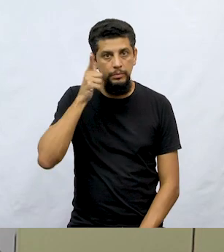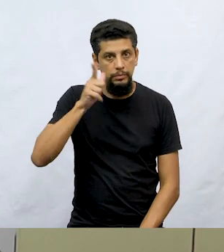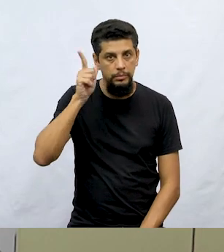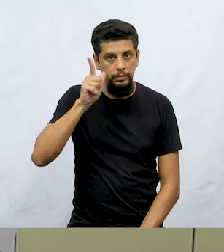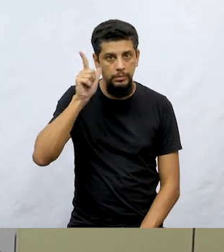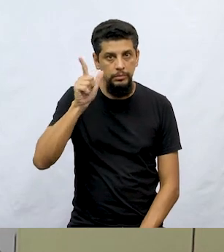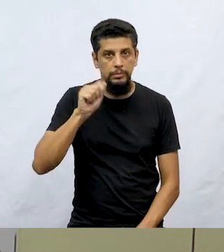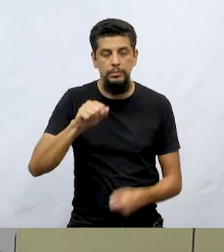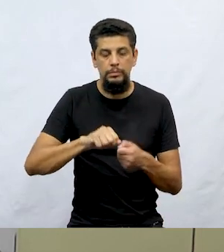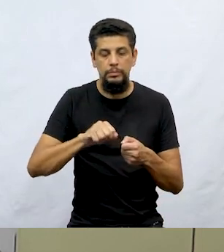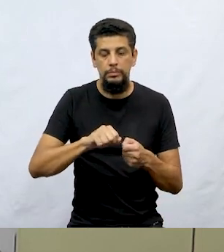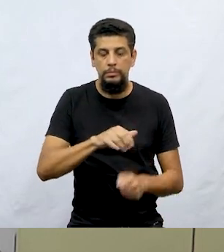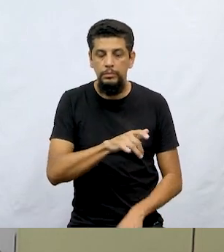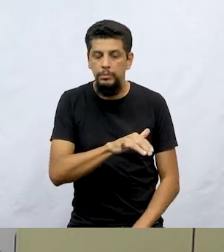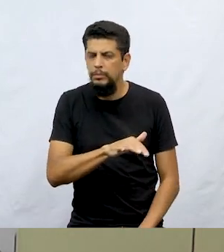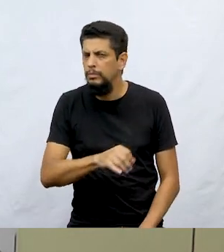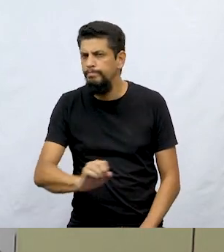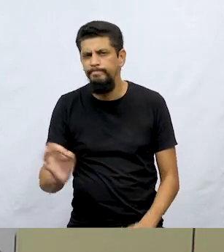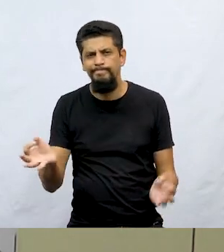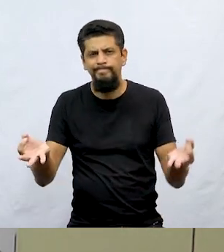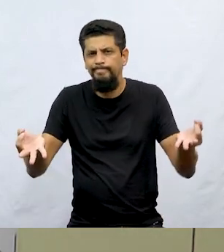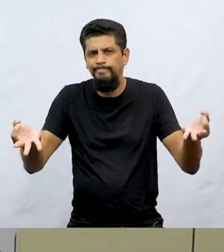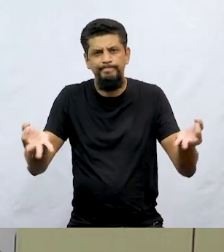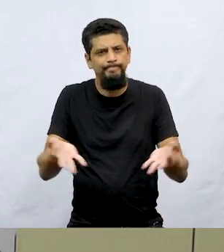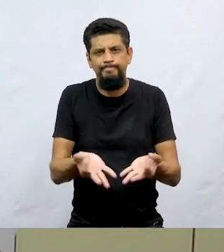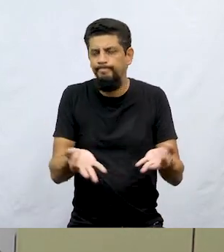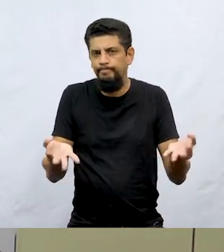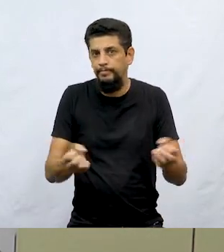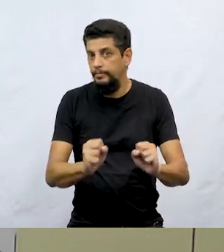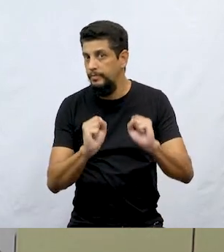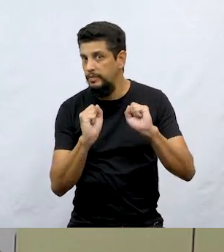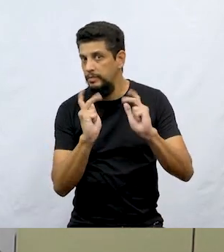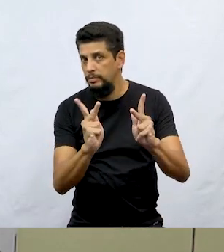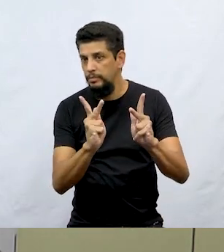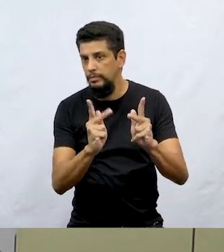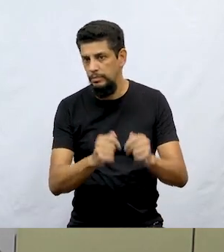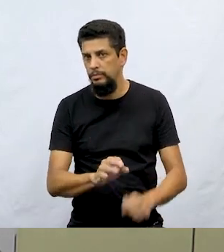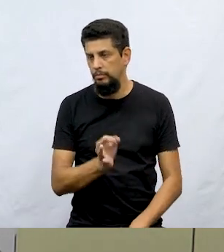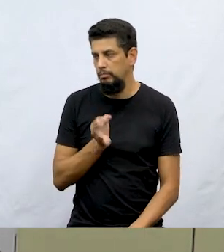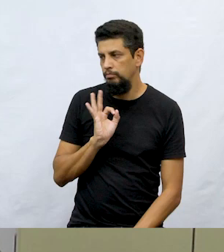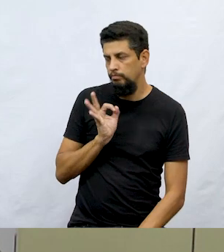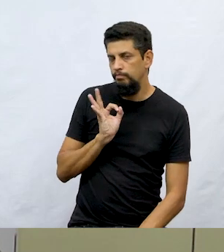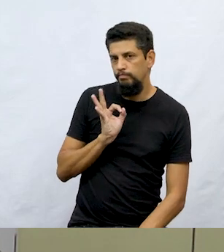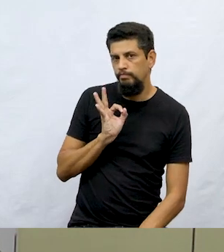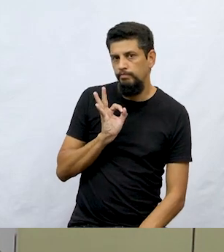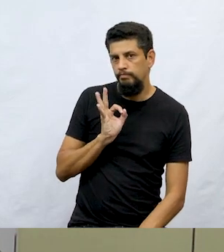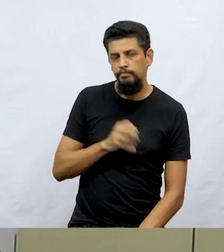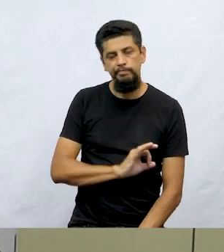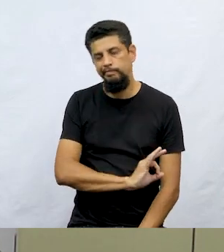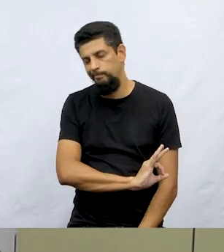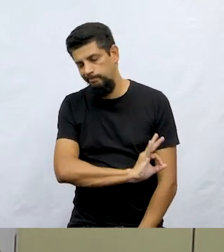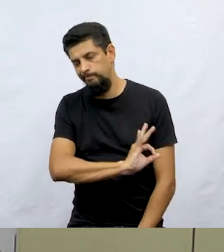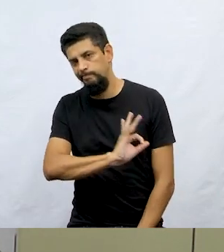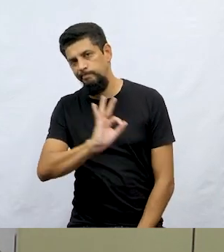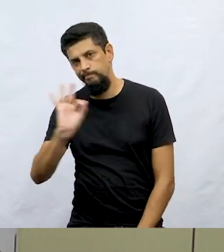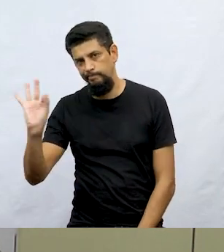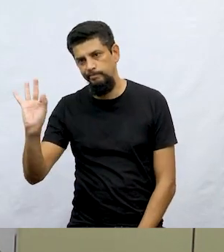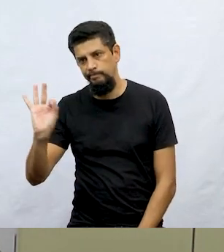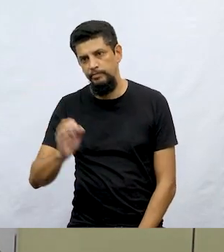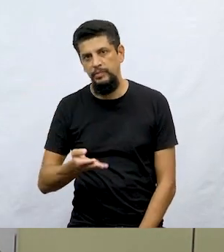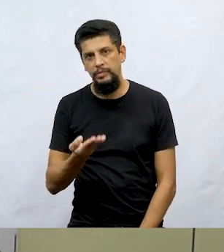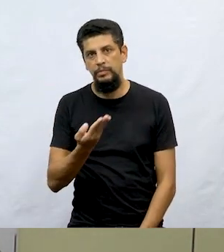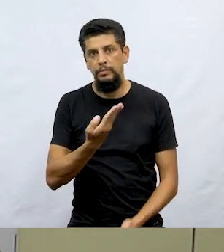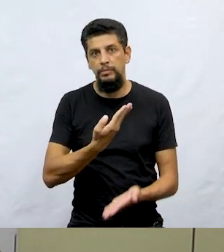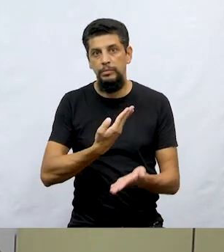conseguir fazer mais um alfabeto, perfeito. Ok? Isso, professora? Isso. Muito